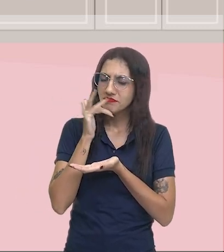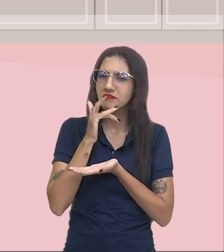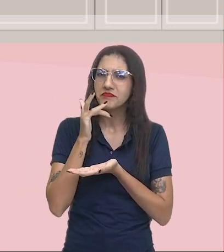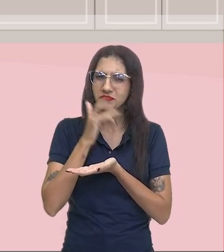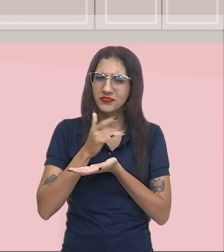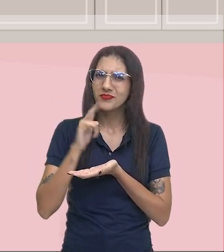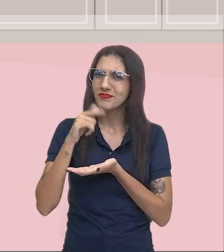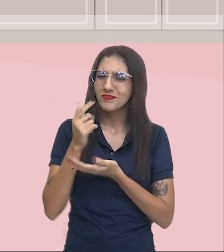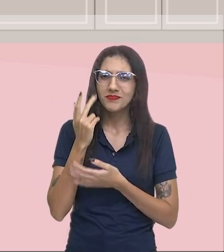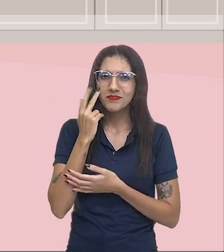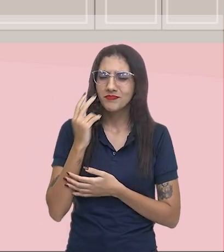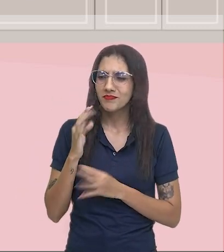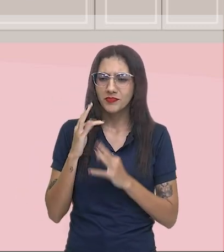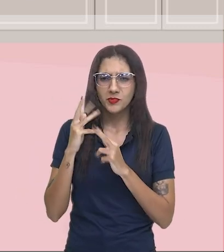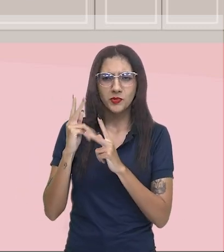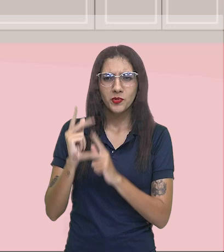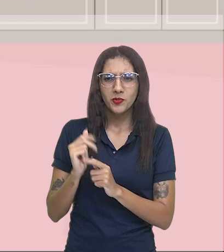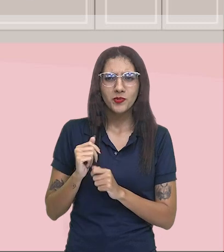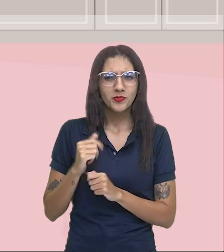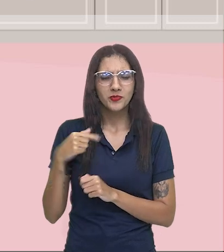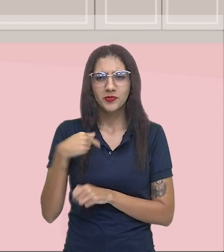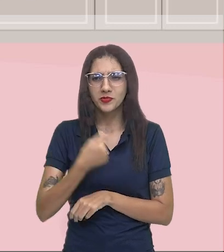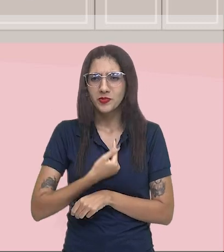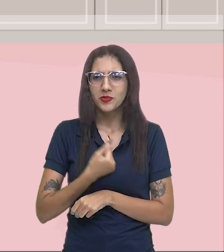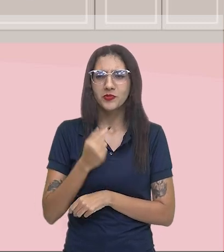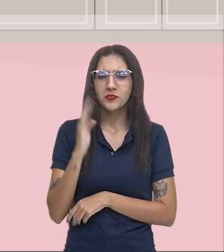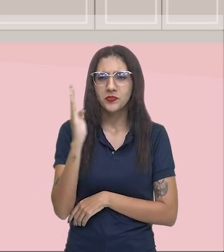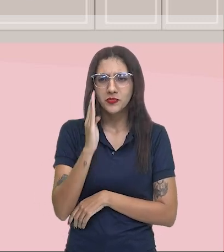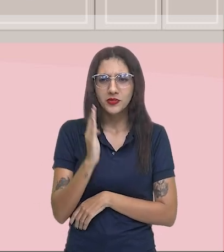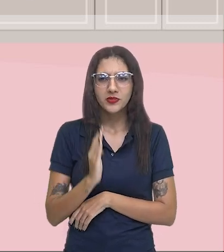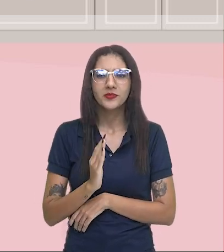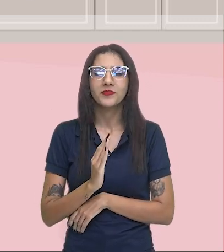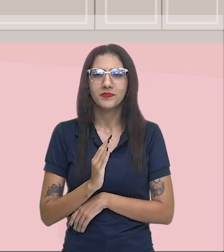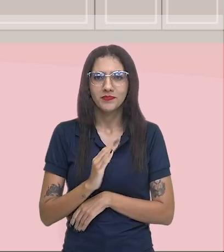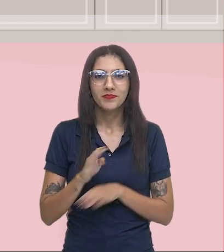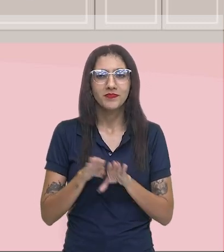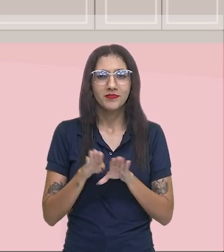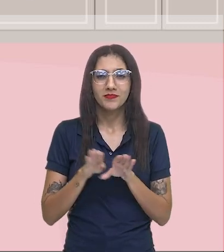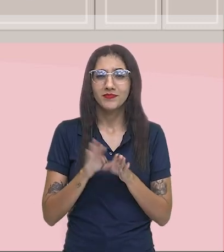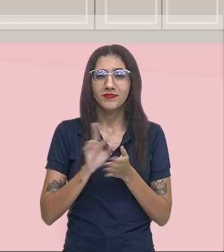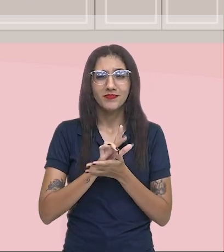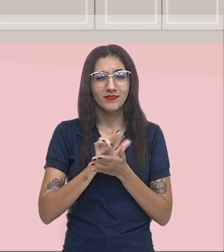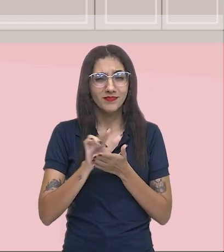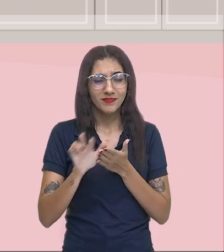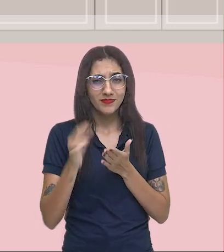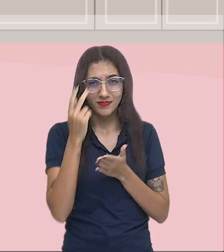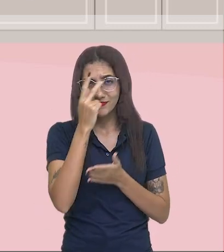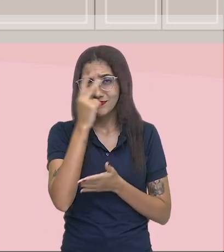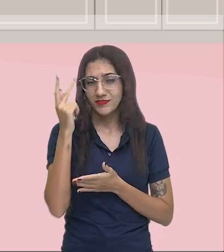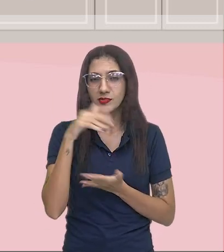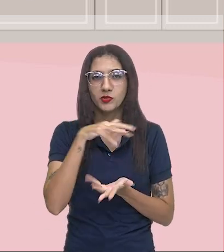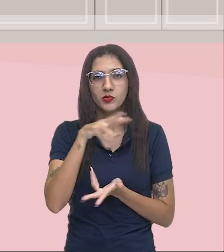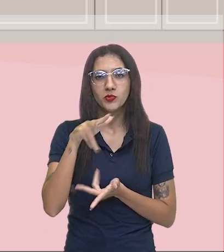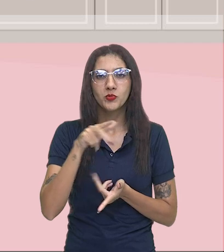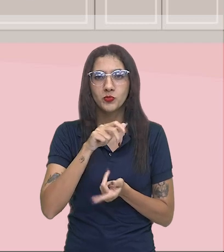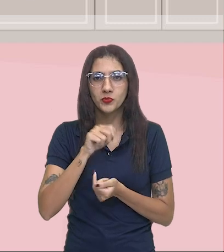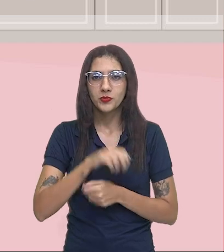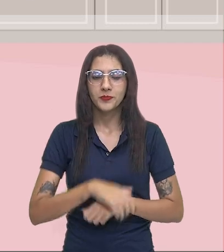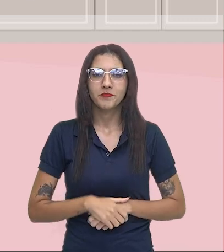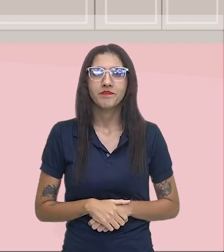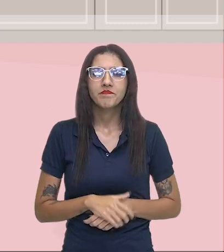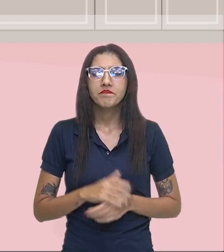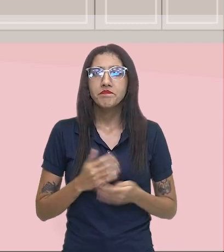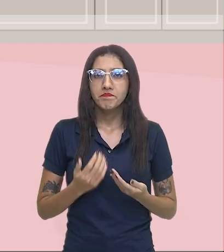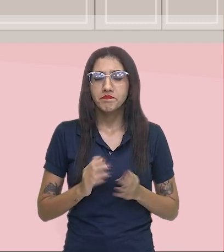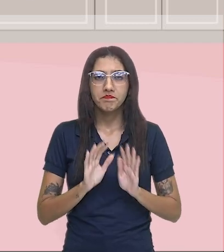muito comum para todos os brasileiros e para muitas pessoas pelo mundo todo. Considere então,